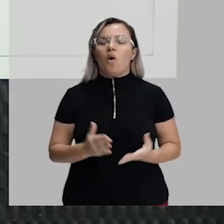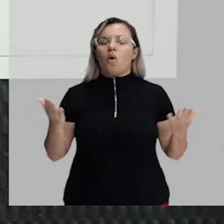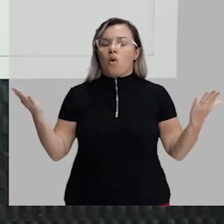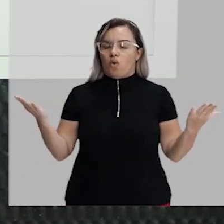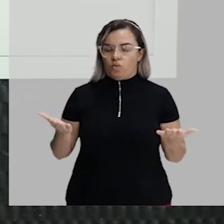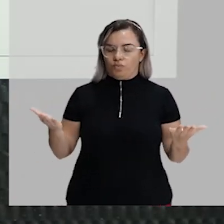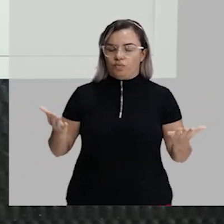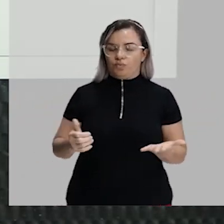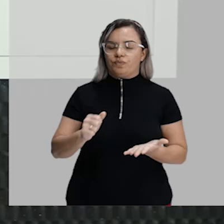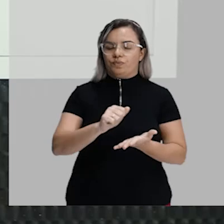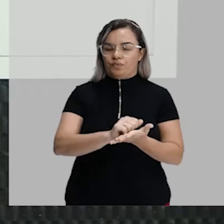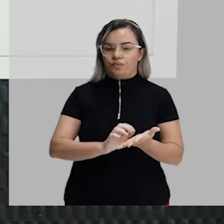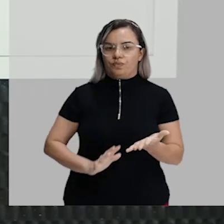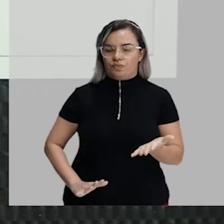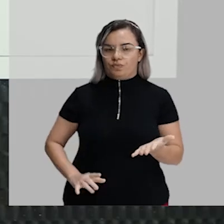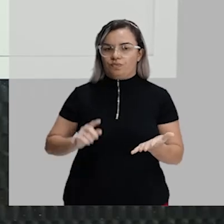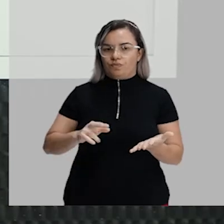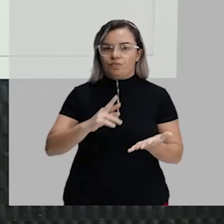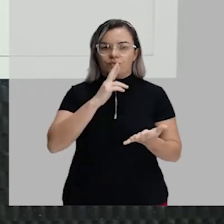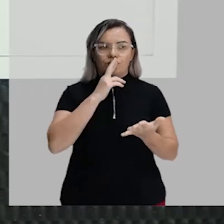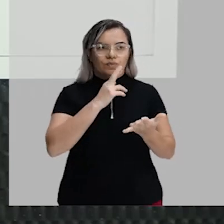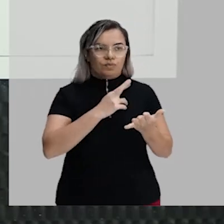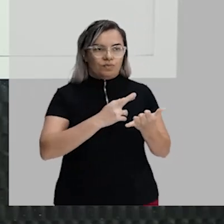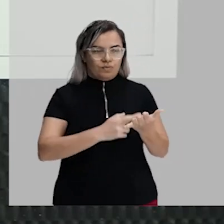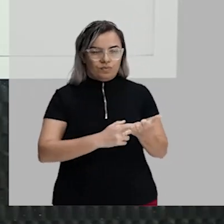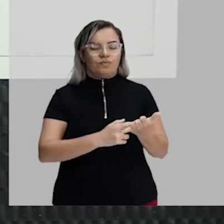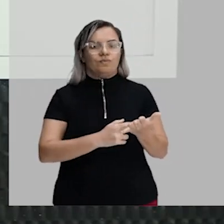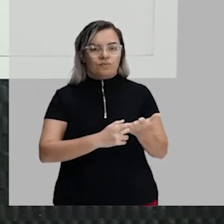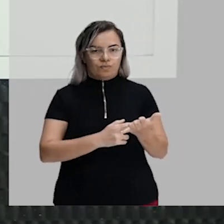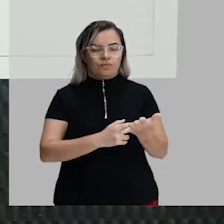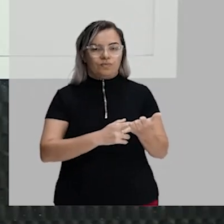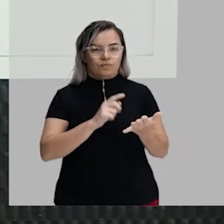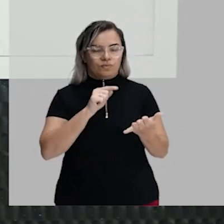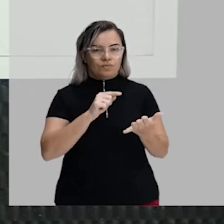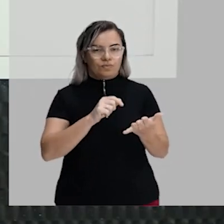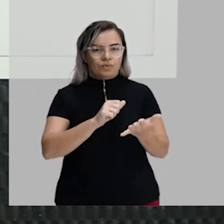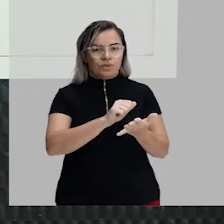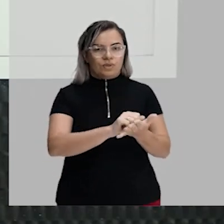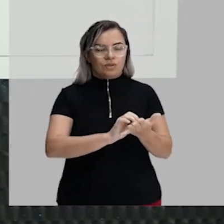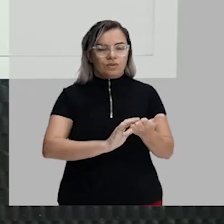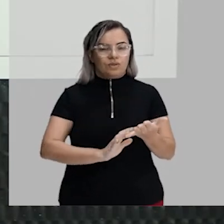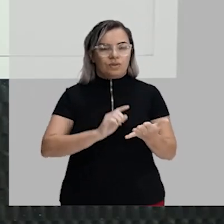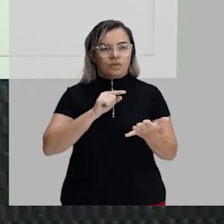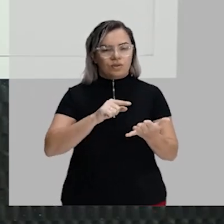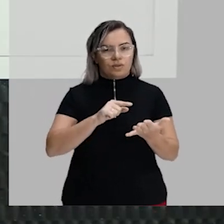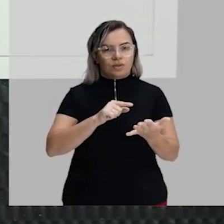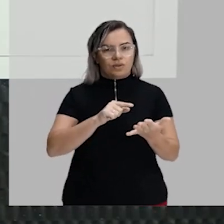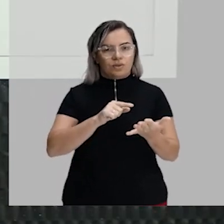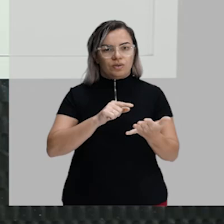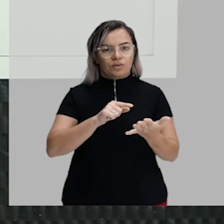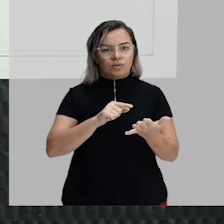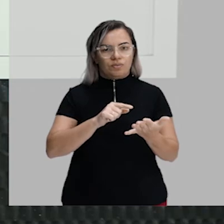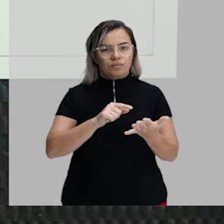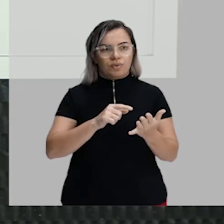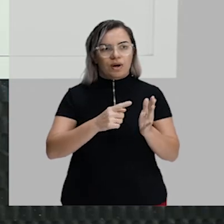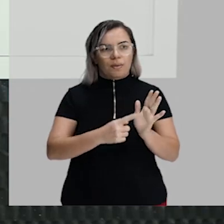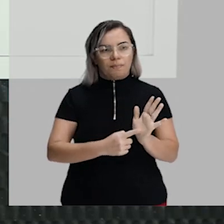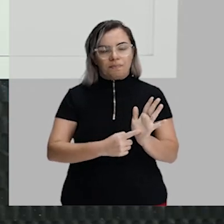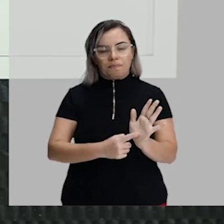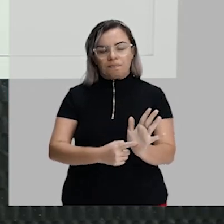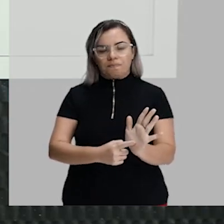Nós vamos responder os exercícios, né, e comentados também,